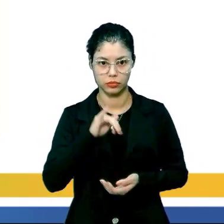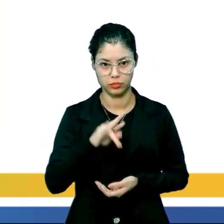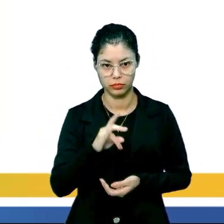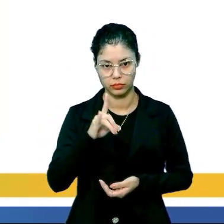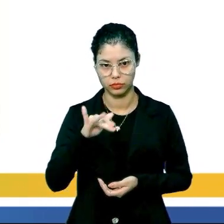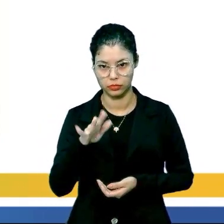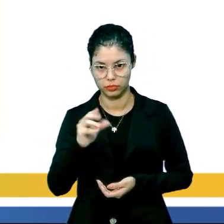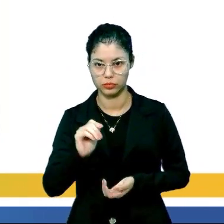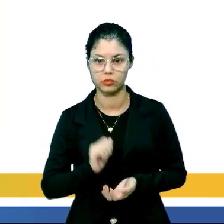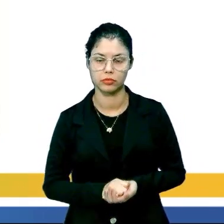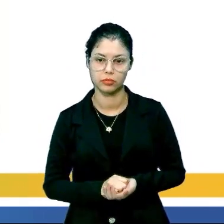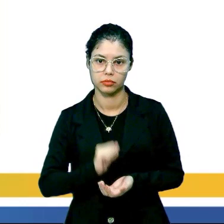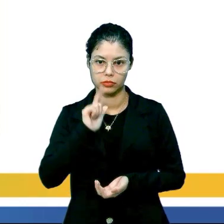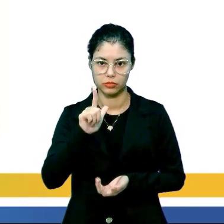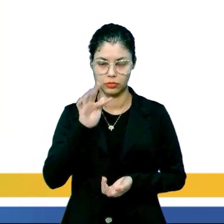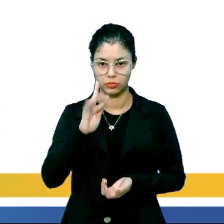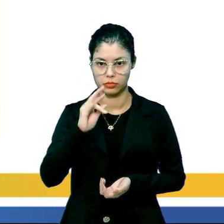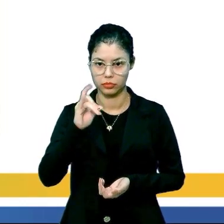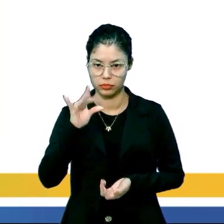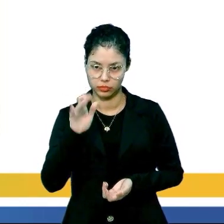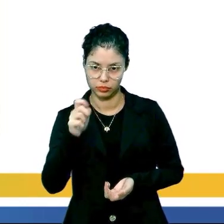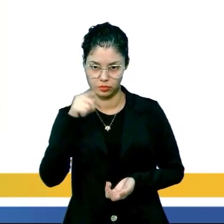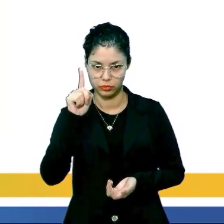mieloide e temos a célula